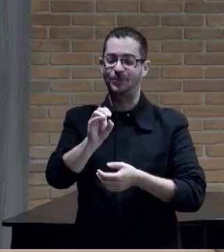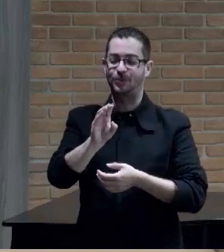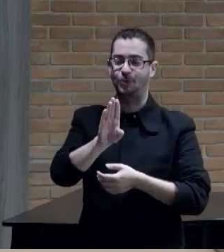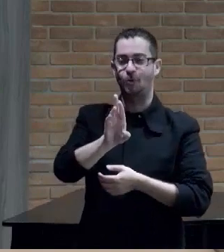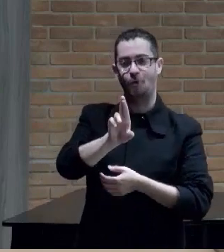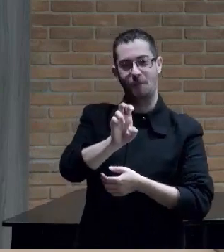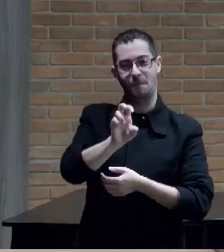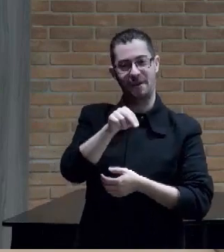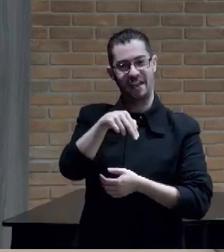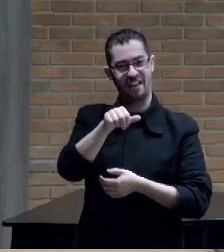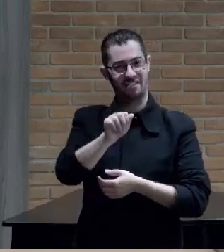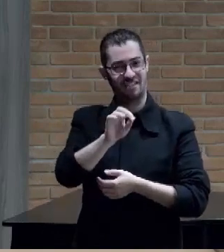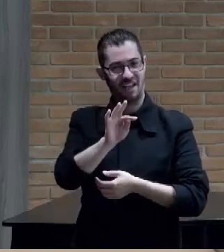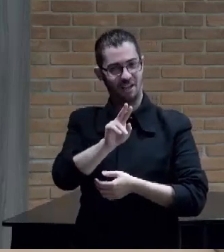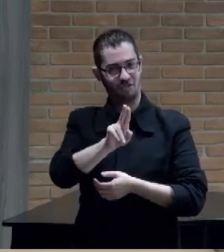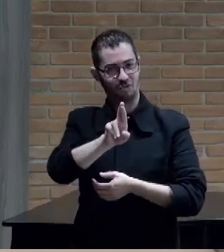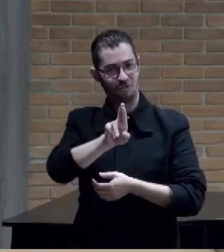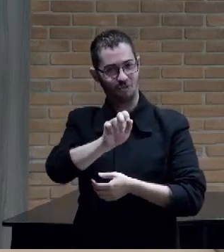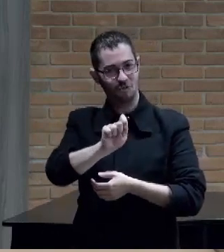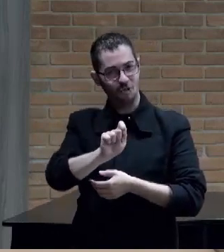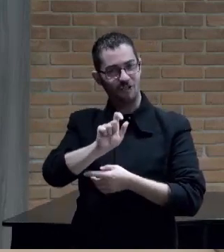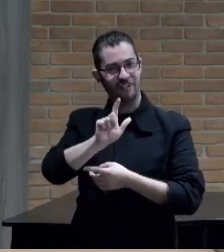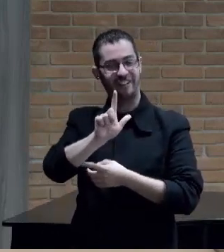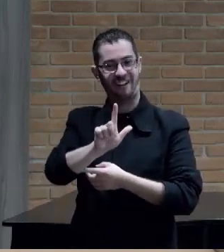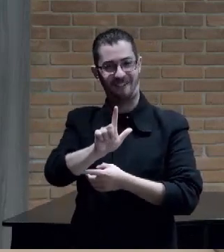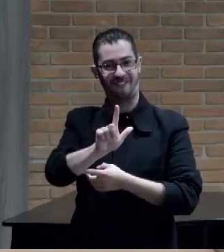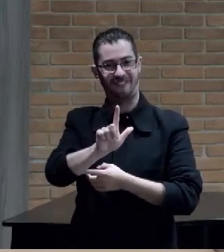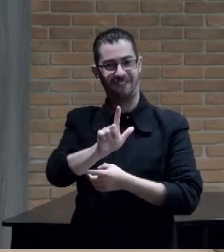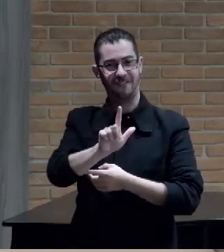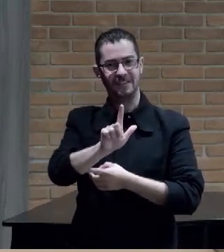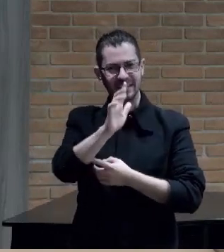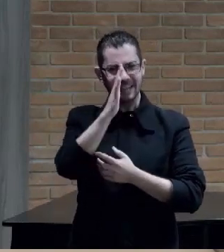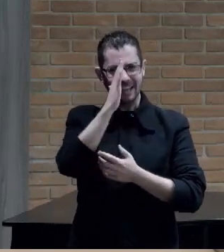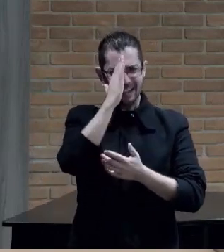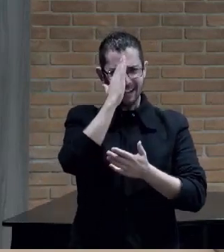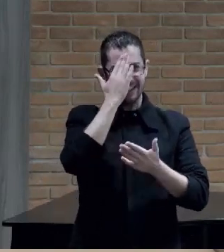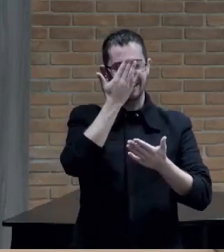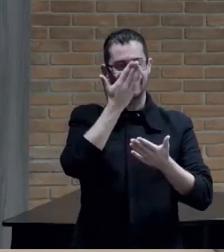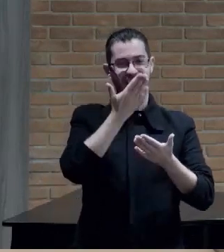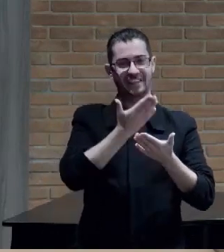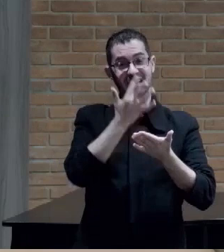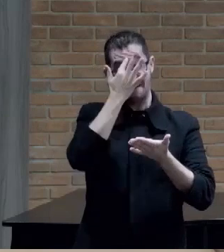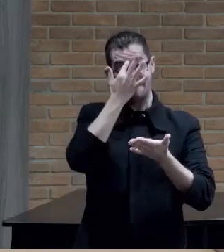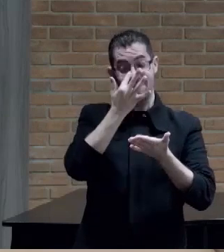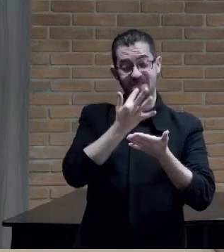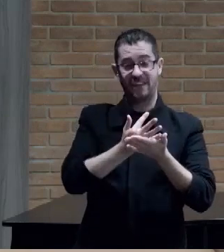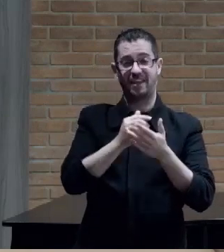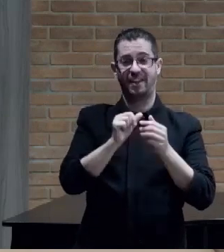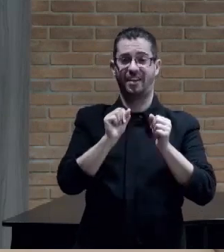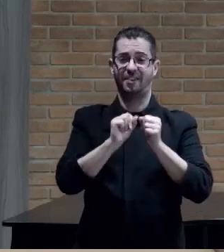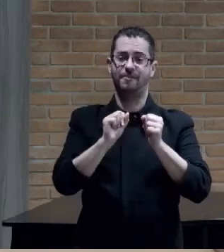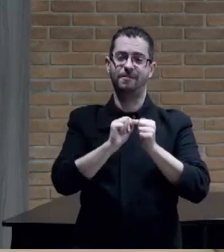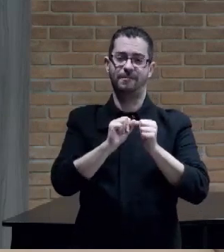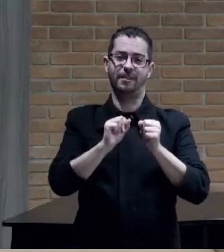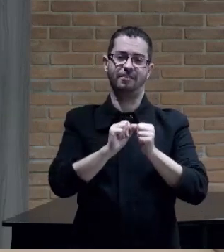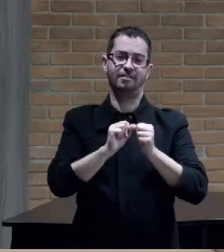É isso que nós encontramos aqui. Uma crença sobrenatural, que é a fé produzida por